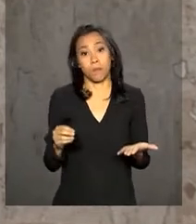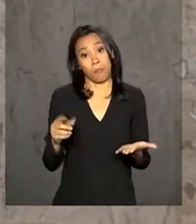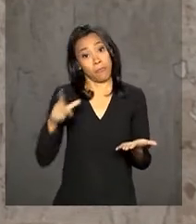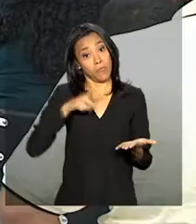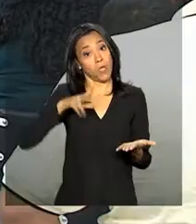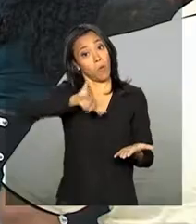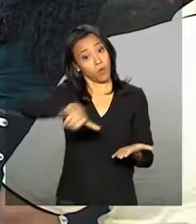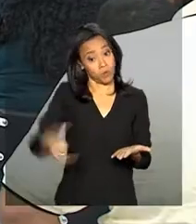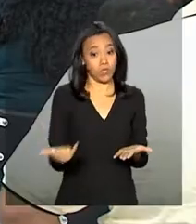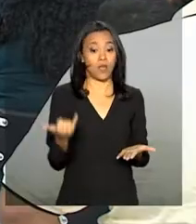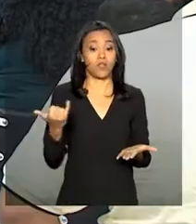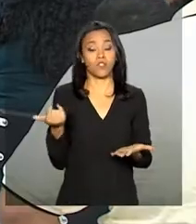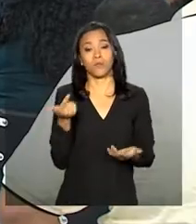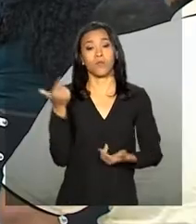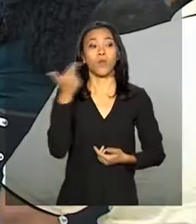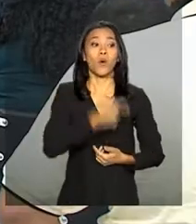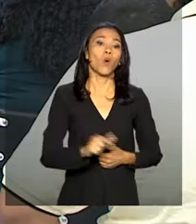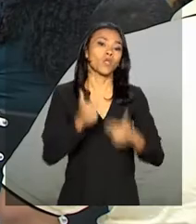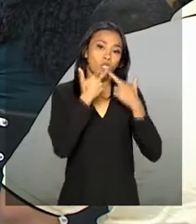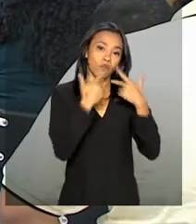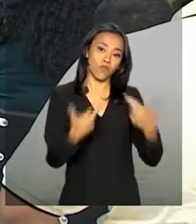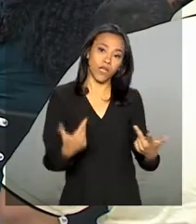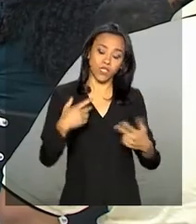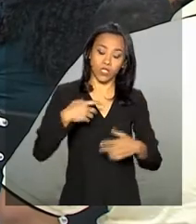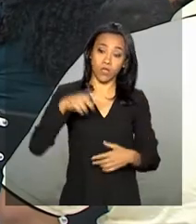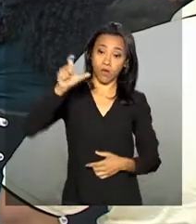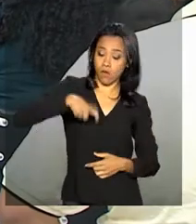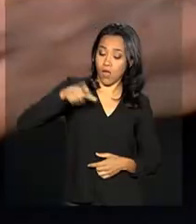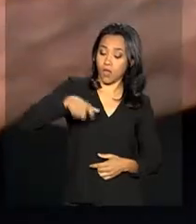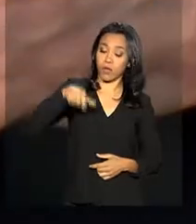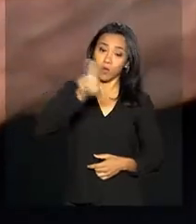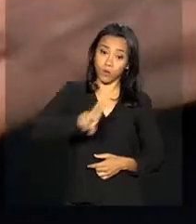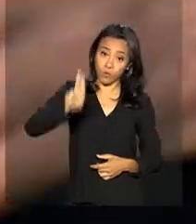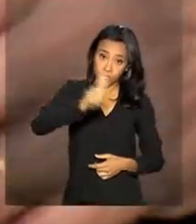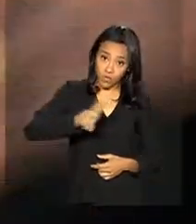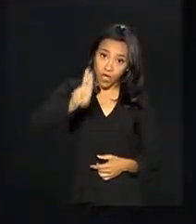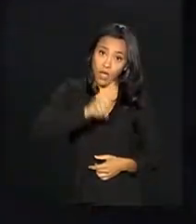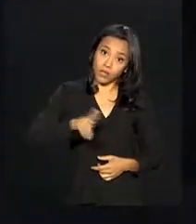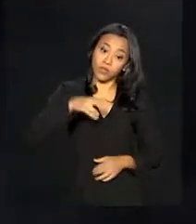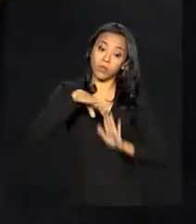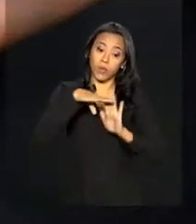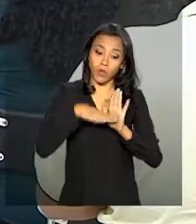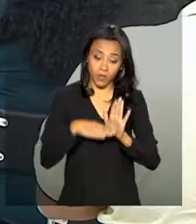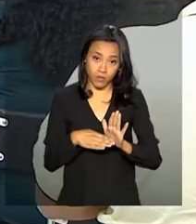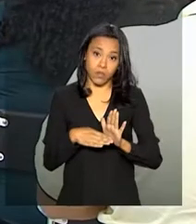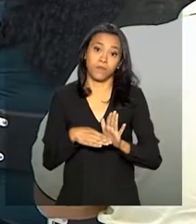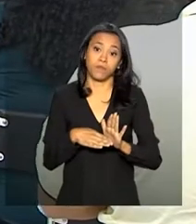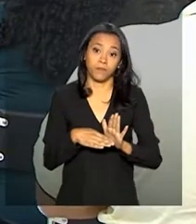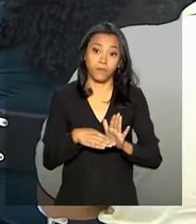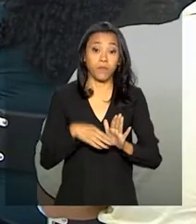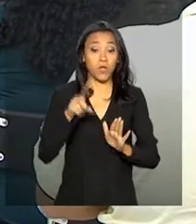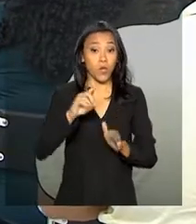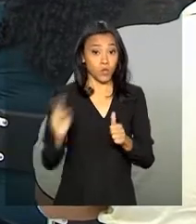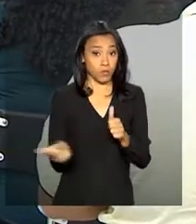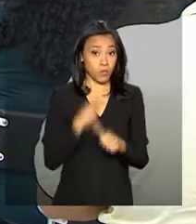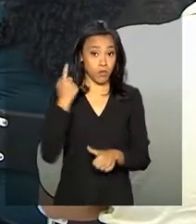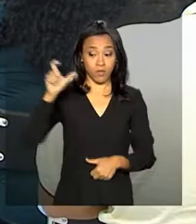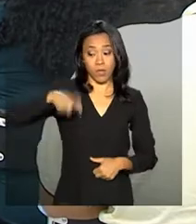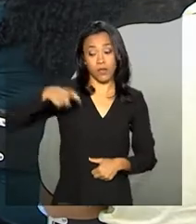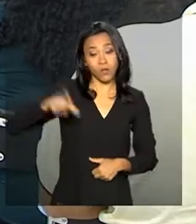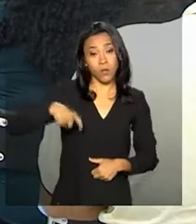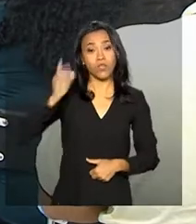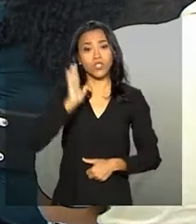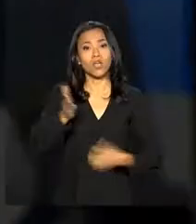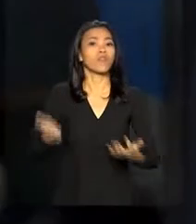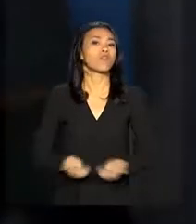oportunidade outra novidade é o cartão usado para a merenda escolar no âmbito do programa nacional de alimentos os primeiros cartões foram entregues